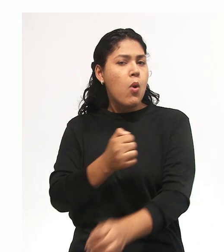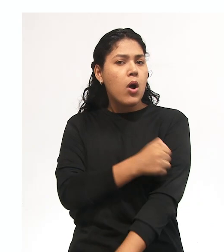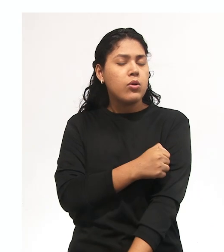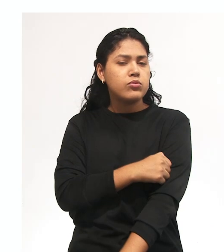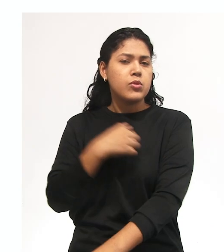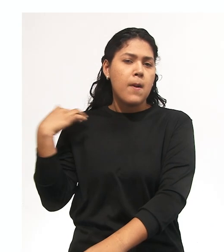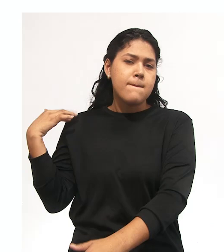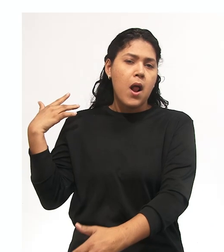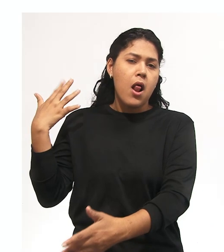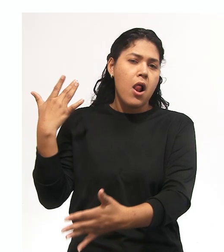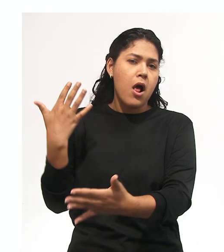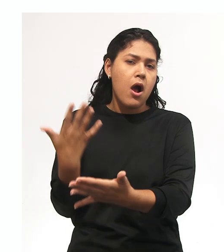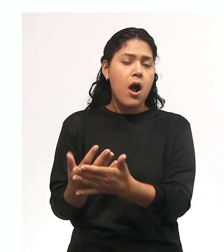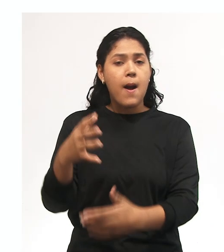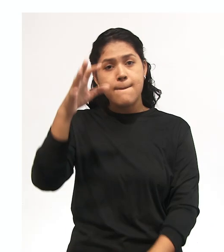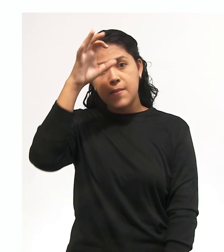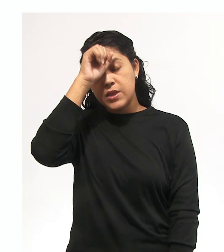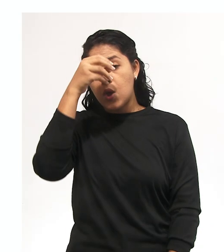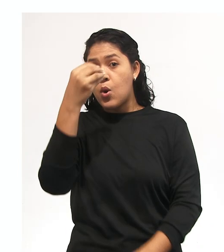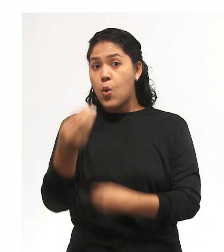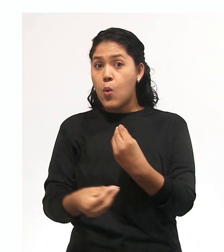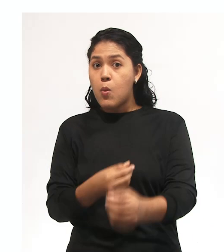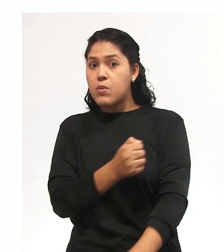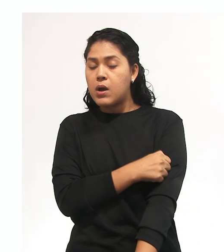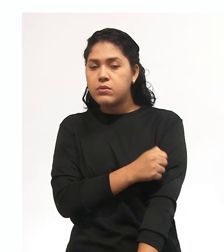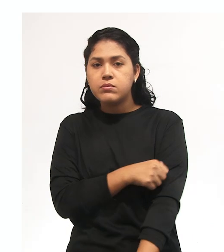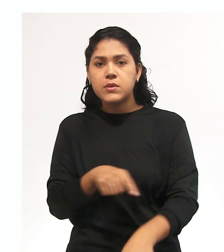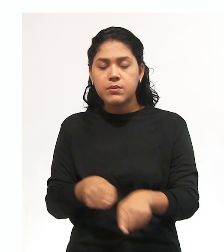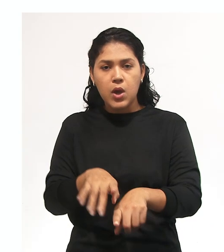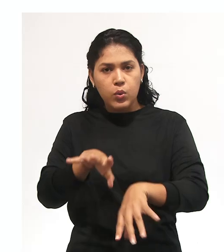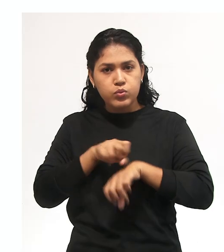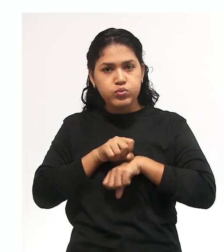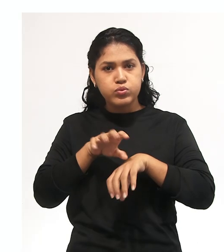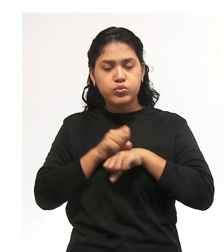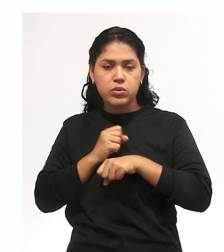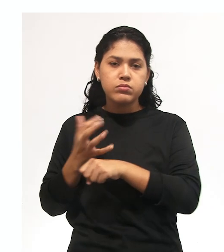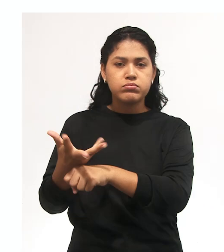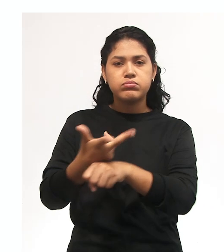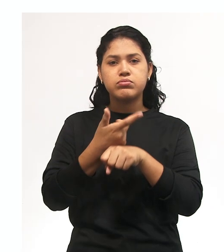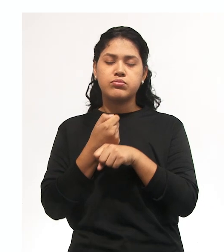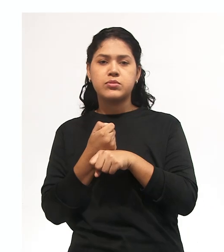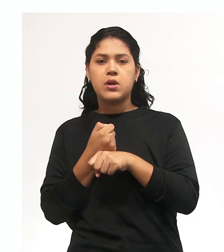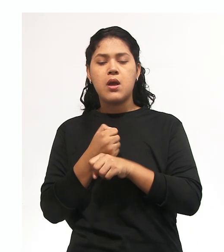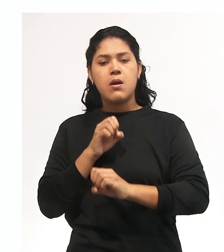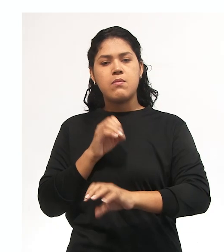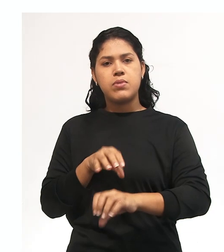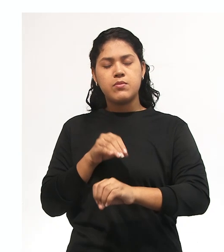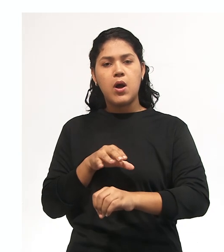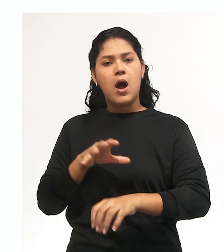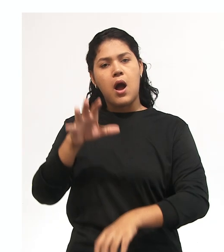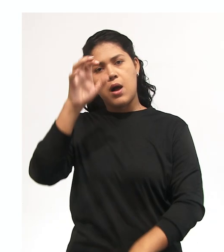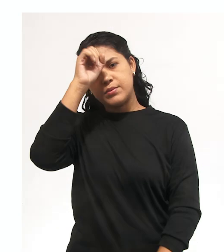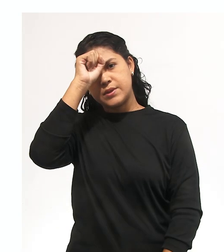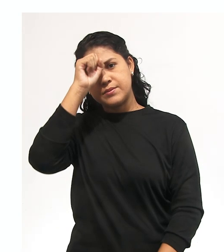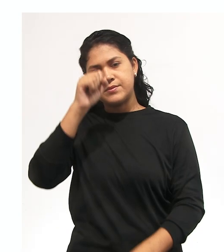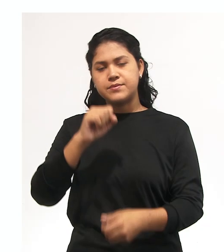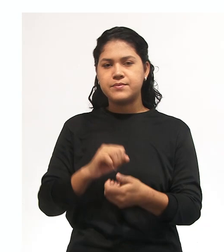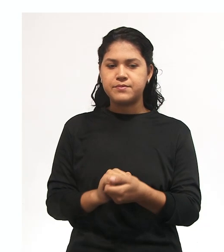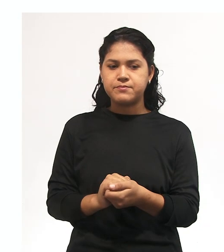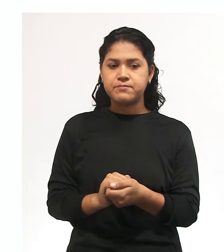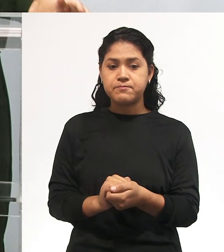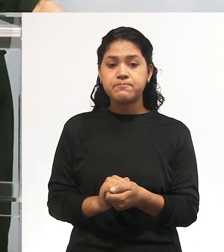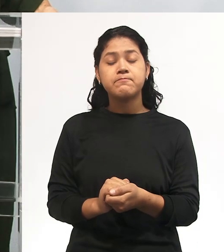alunos, para avaliar as suas competências e qualificações. E a autoavaliação permite que o aluno